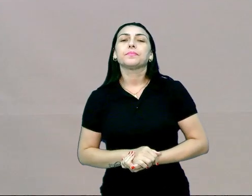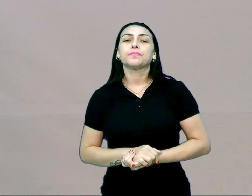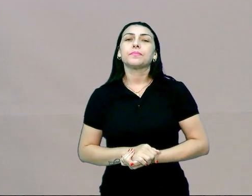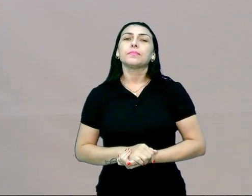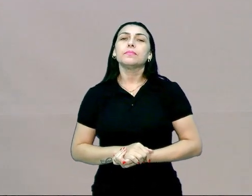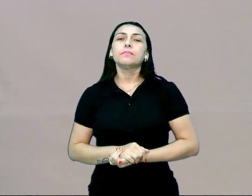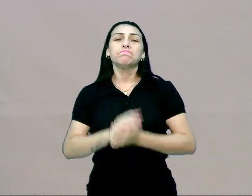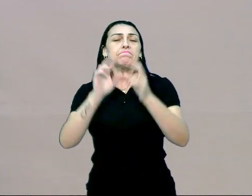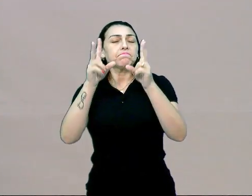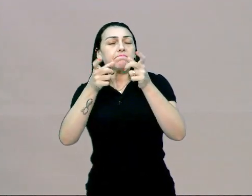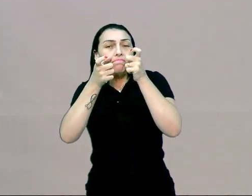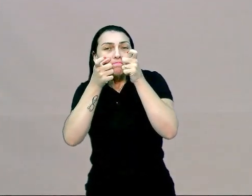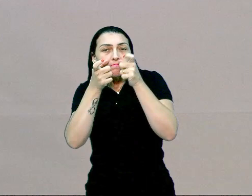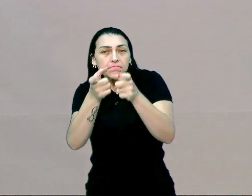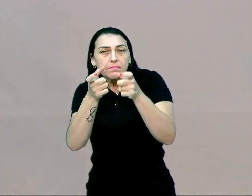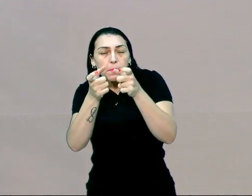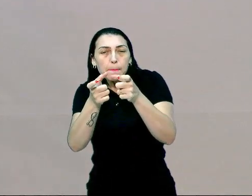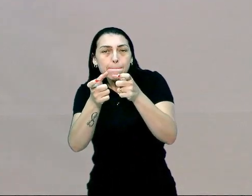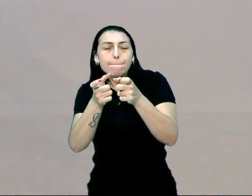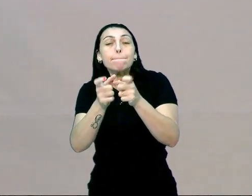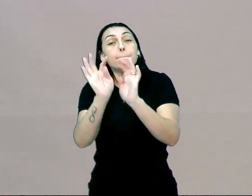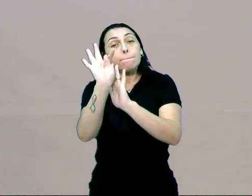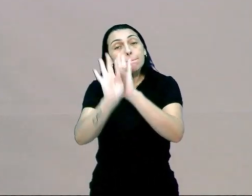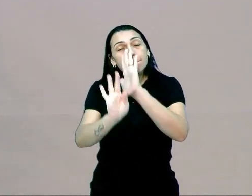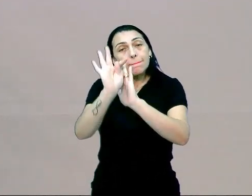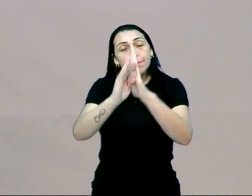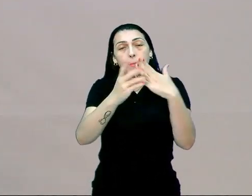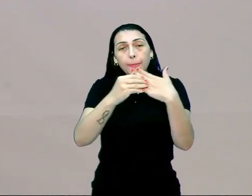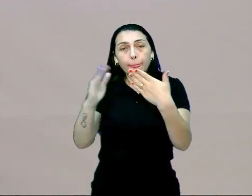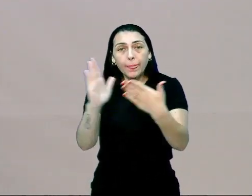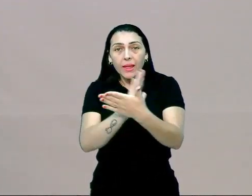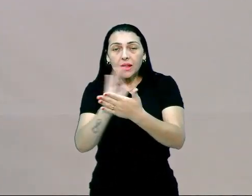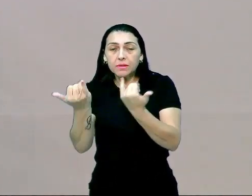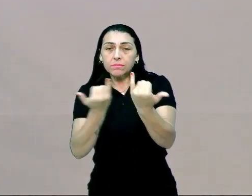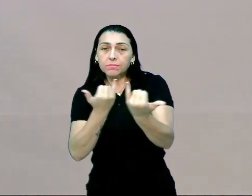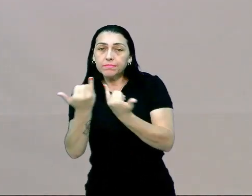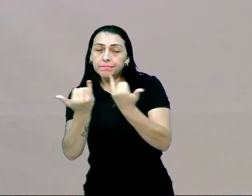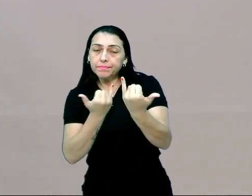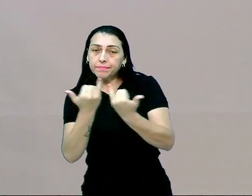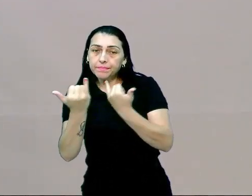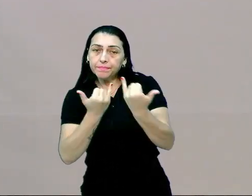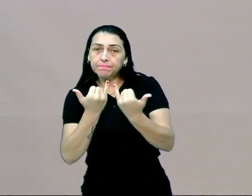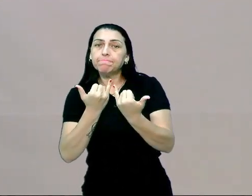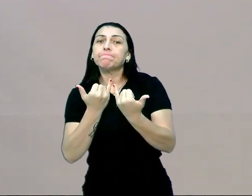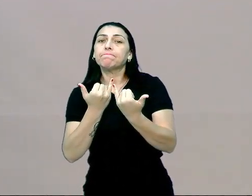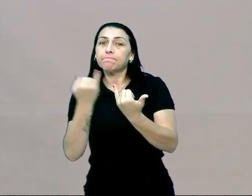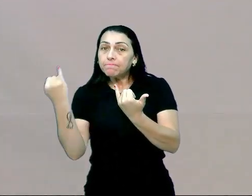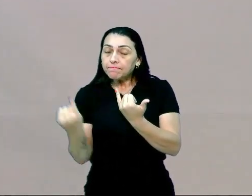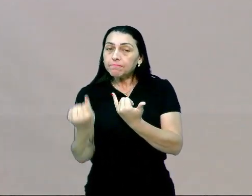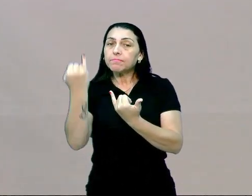2,7%. Então prestem bem atenção. O texto ele traz alguns dados bastante